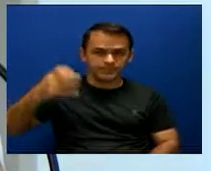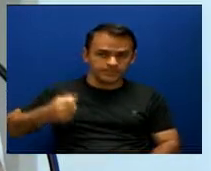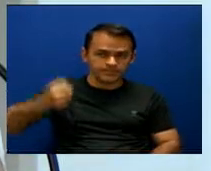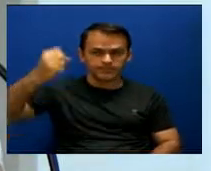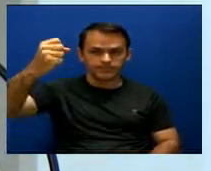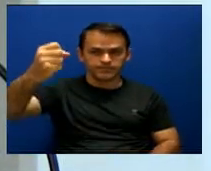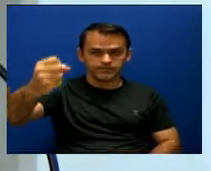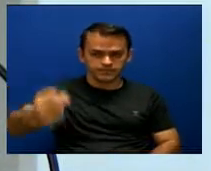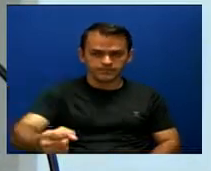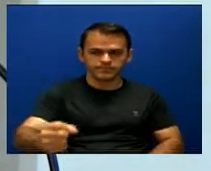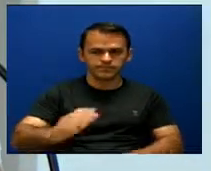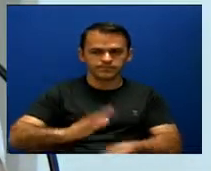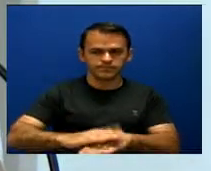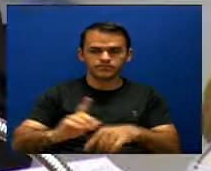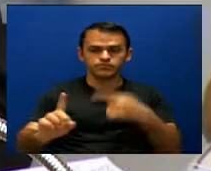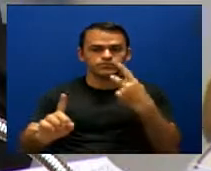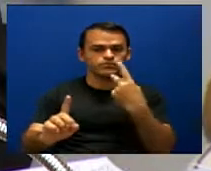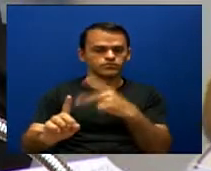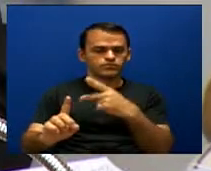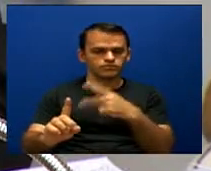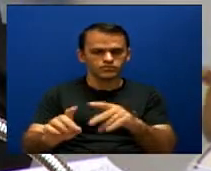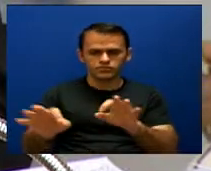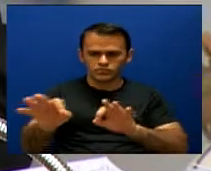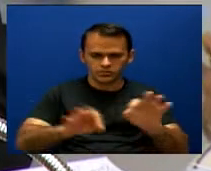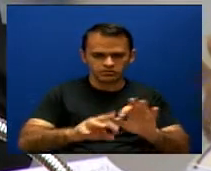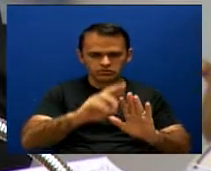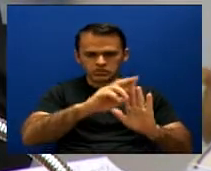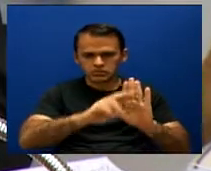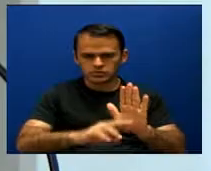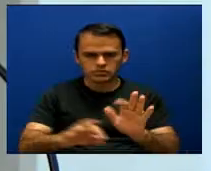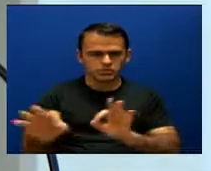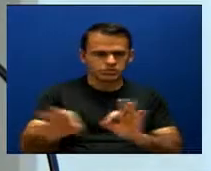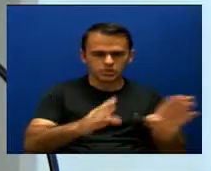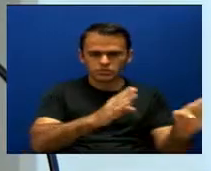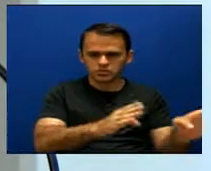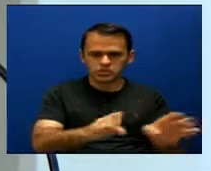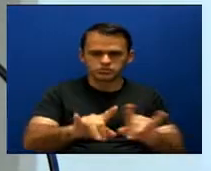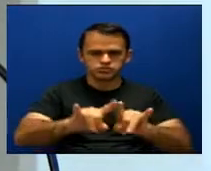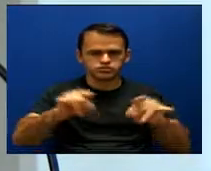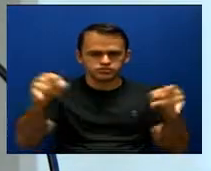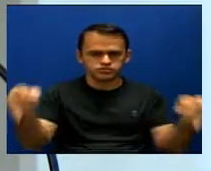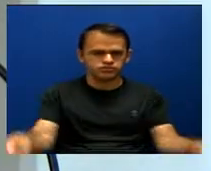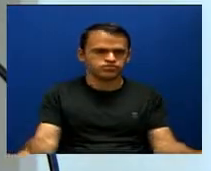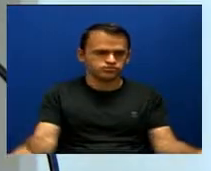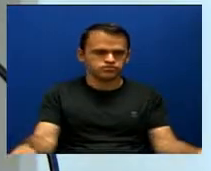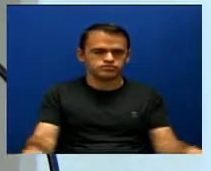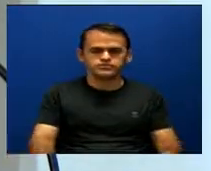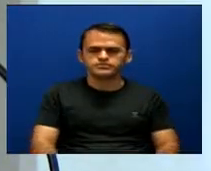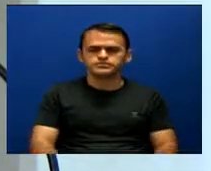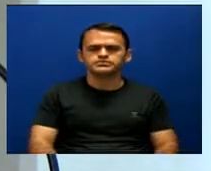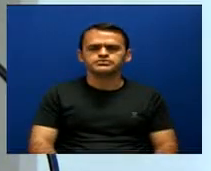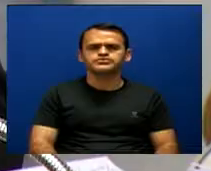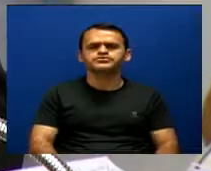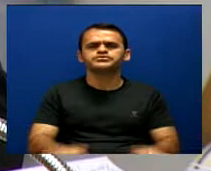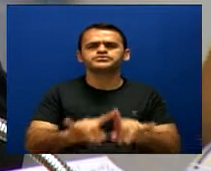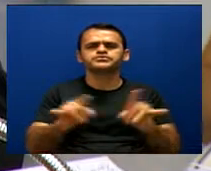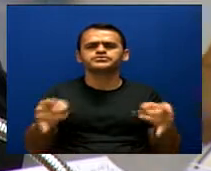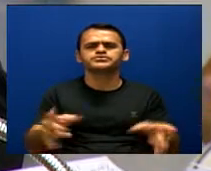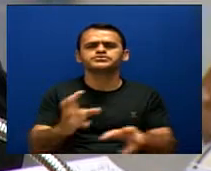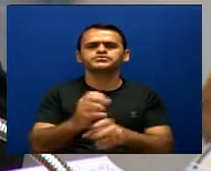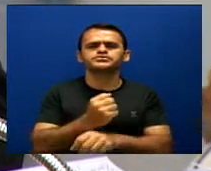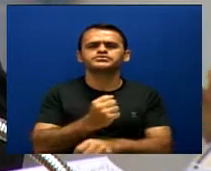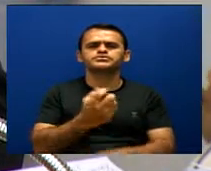na regulação dos leitos. Assim não fica aquela... uma leitura equivocada. Quantos leitos são ainda?